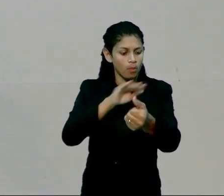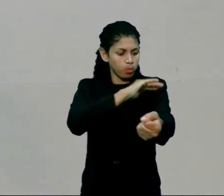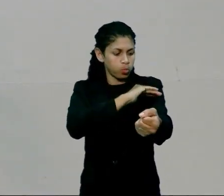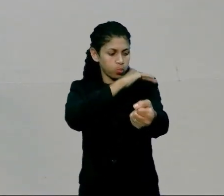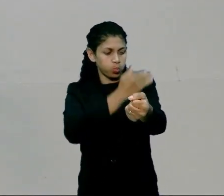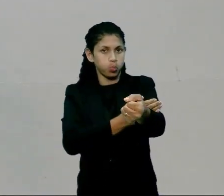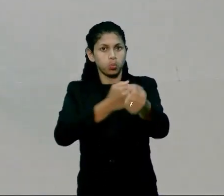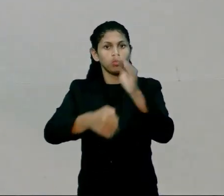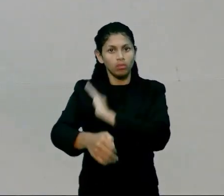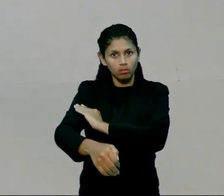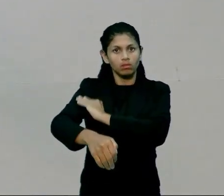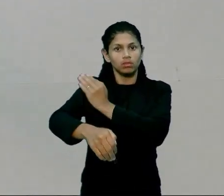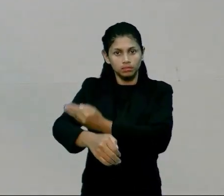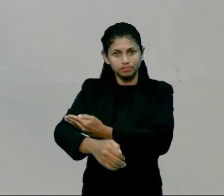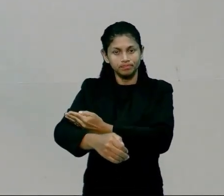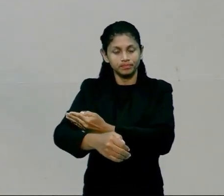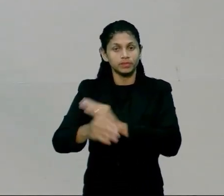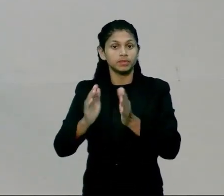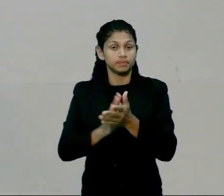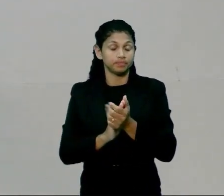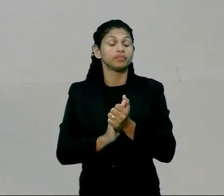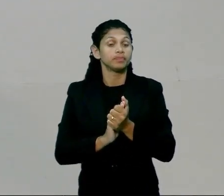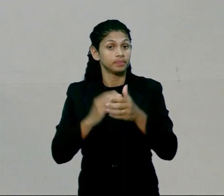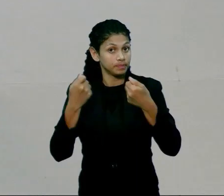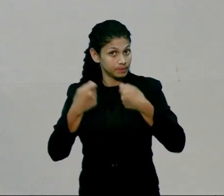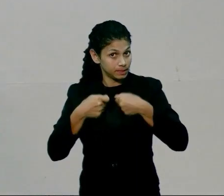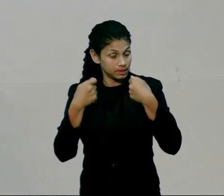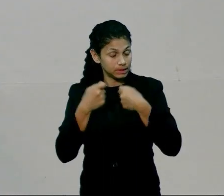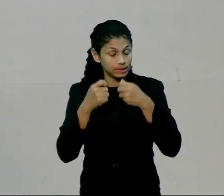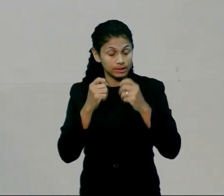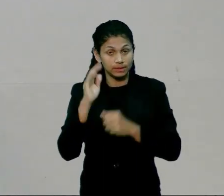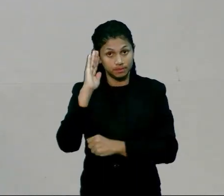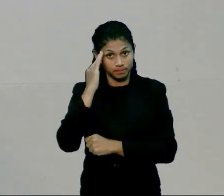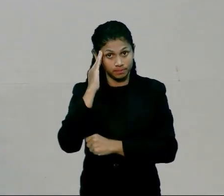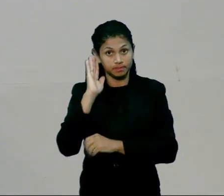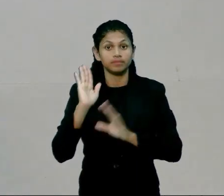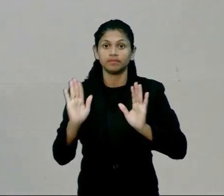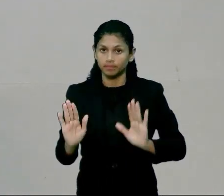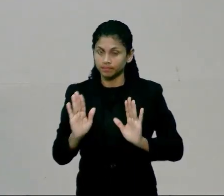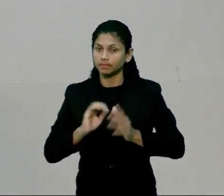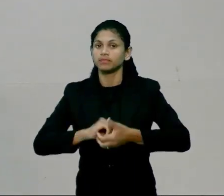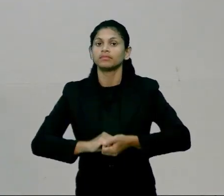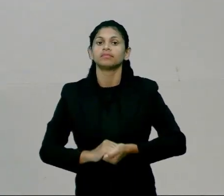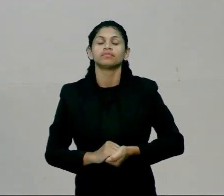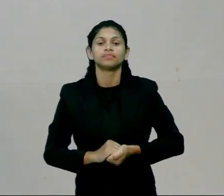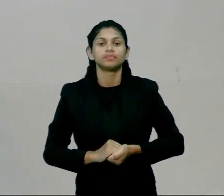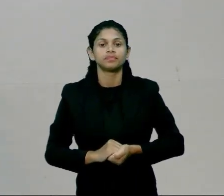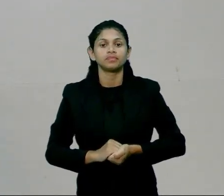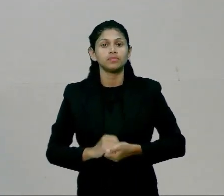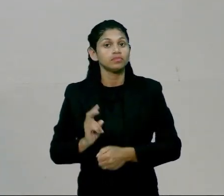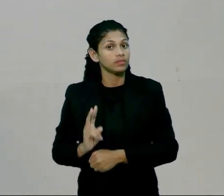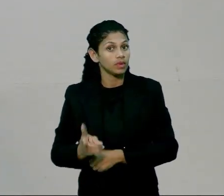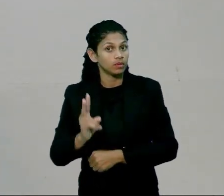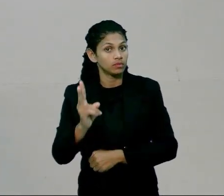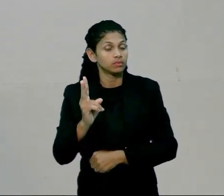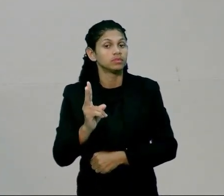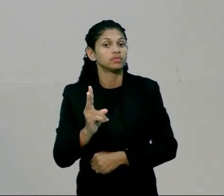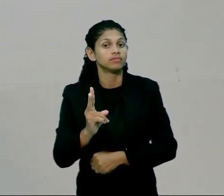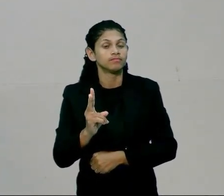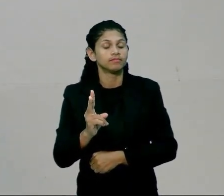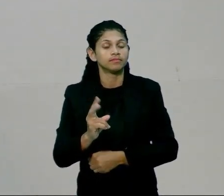que precisa, do como faz, para o que faz, para entender como é que vai ficar essa dinâmica. Tranquilo? Compreendido? Então, a gente avança mais um pouquinho para